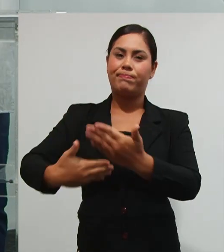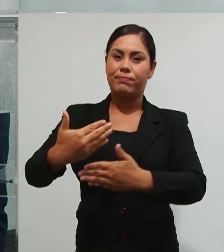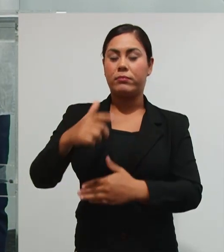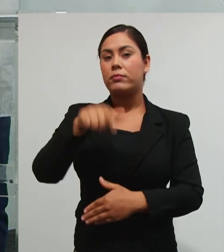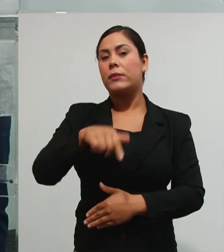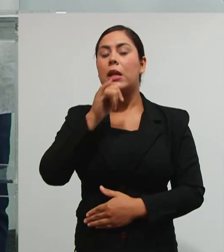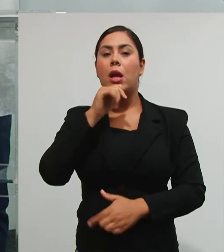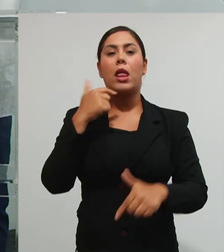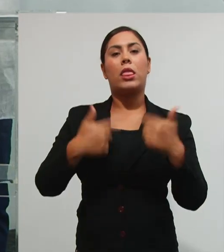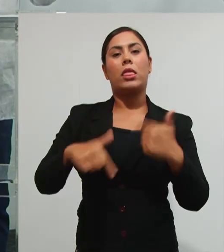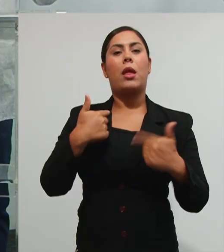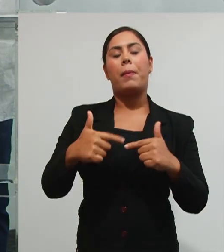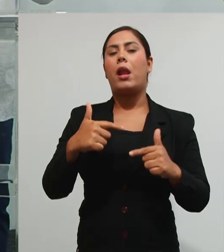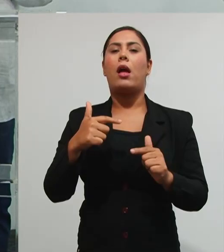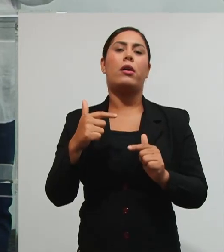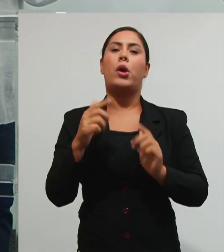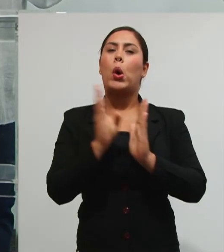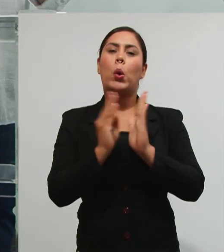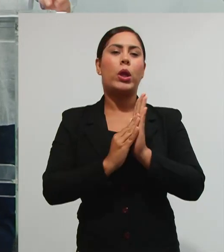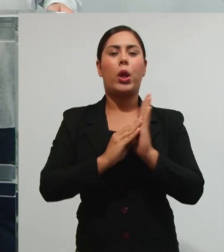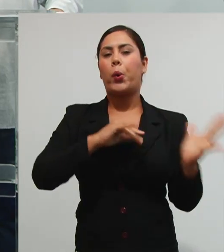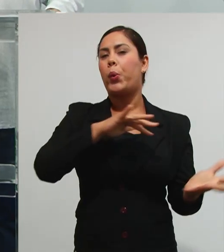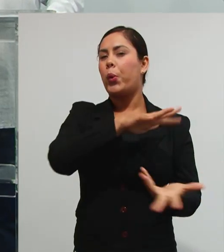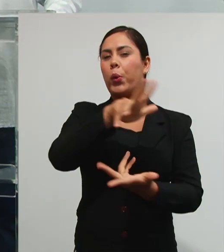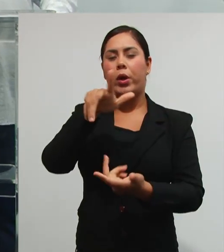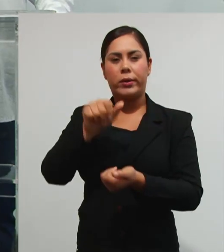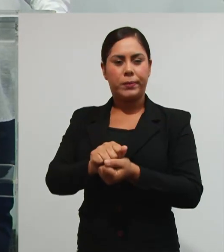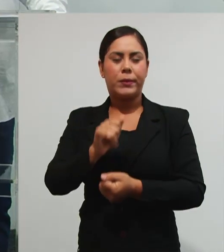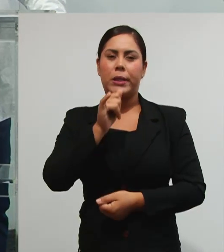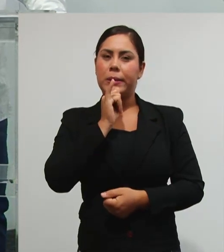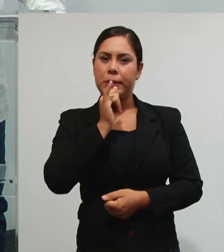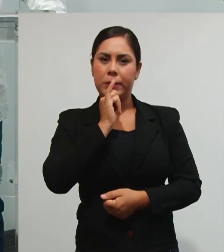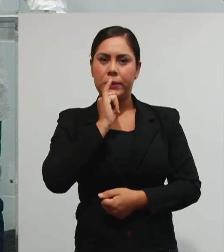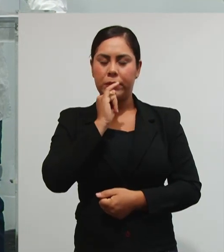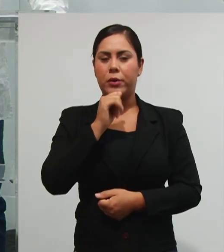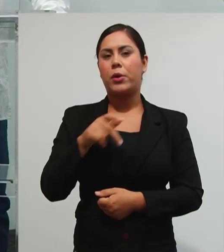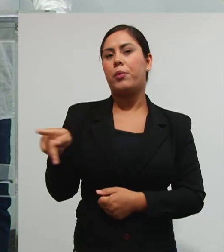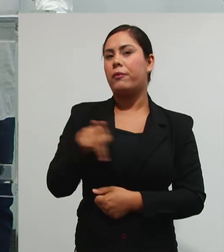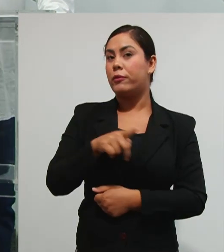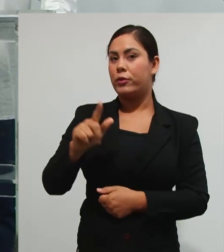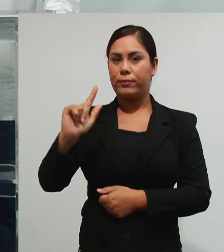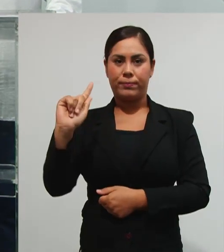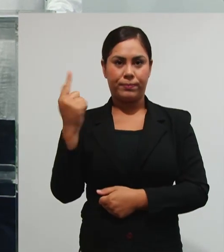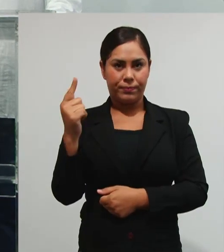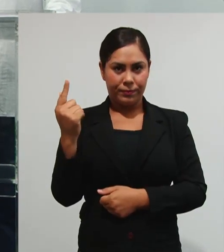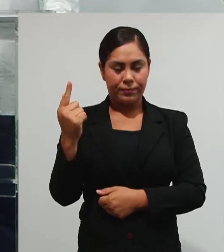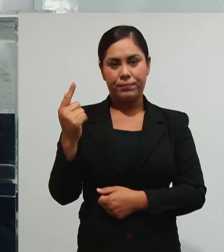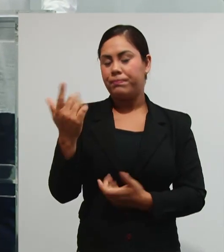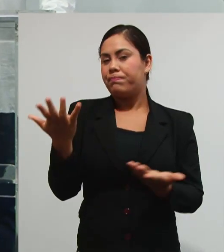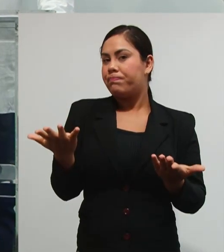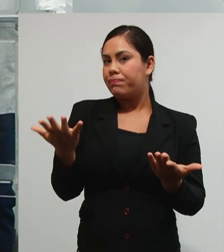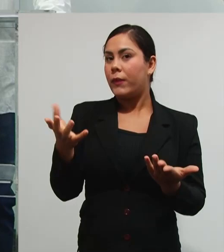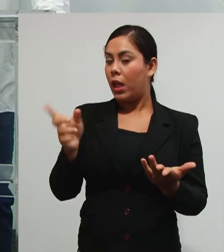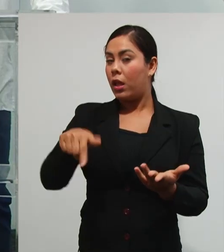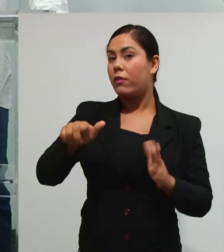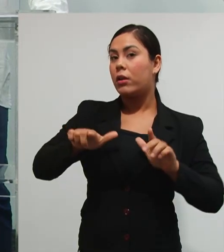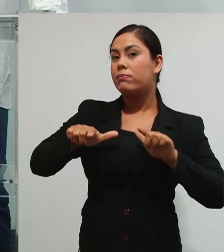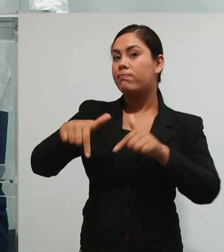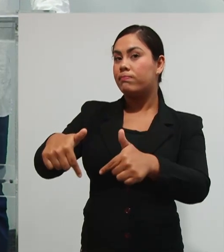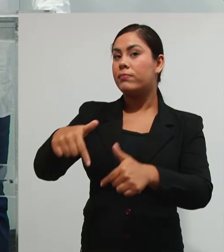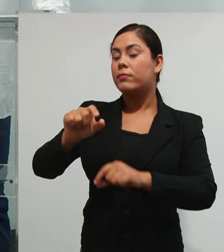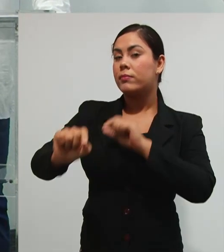posso trabalhar qualquer conteúdo do mundo. Vamos dar exemplo um professor de geografia e que ele vai trabalhar,